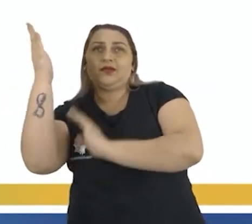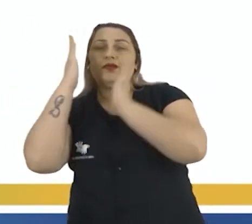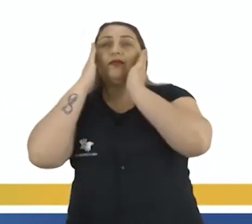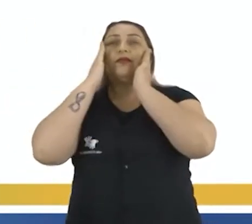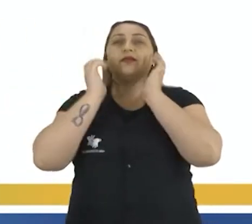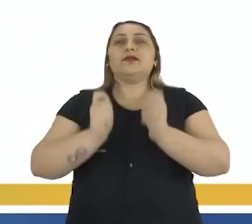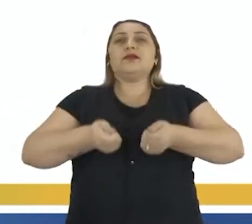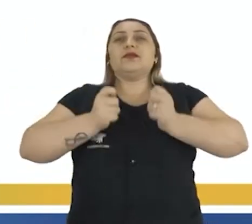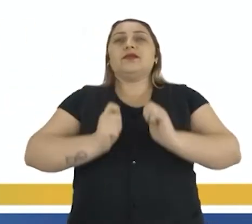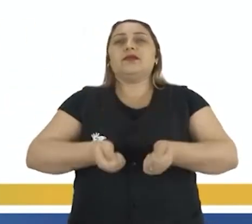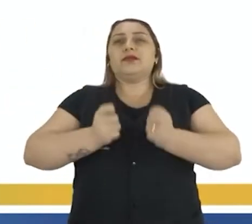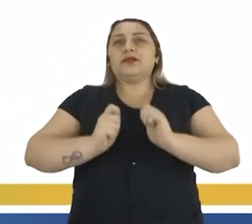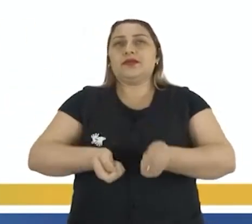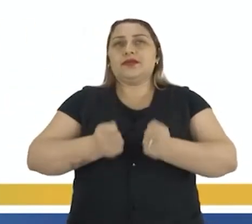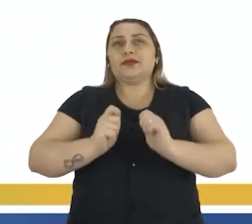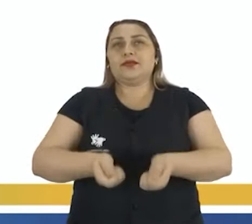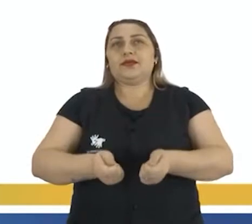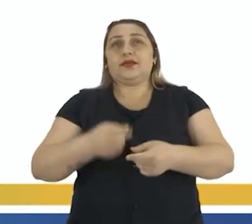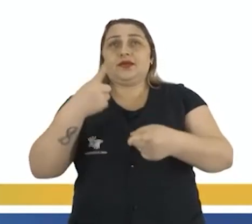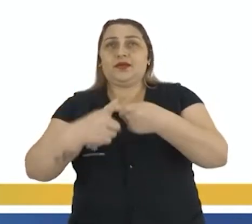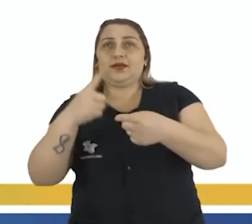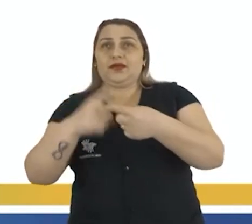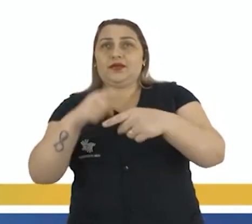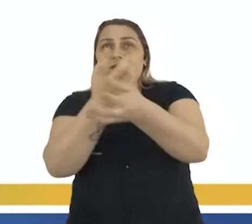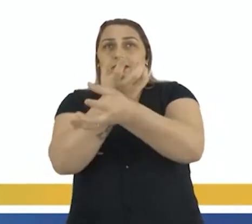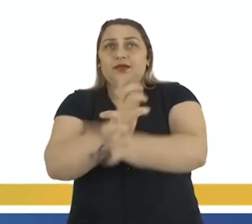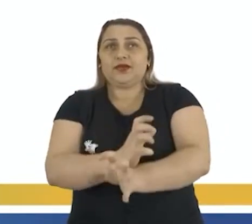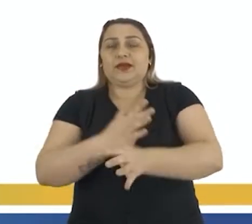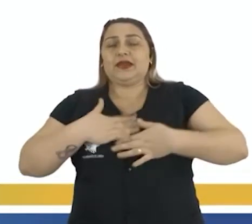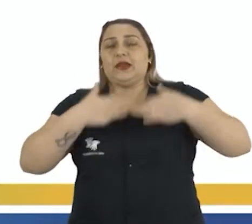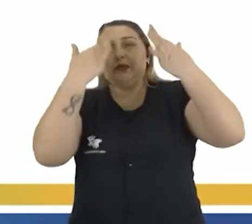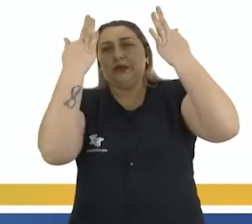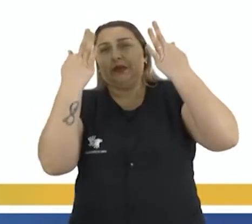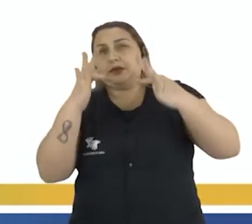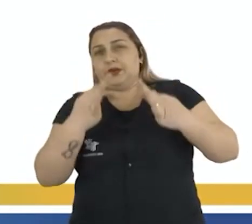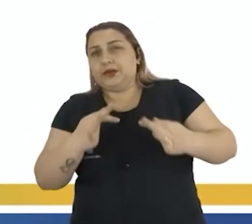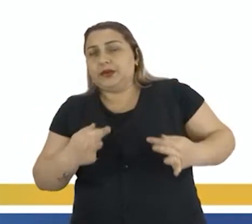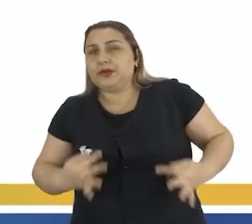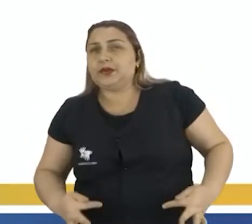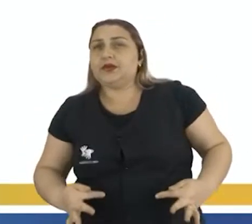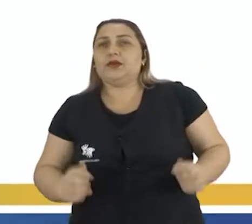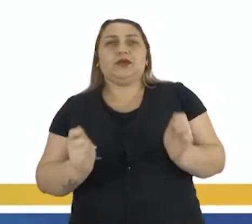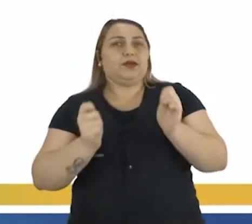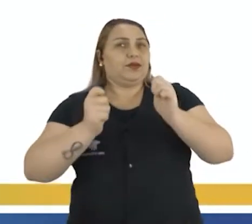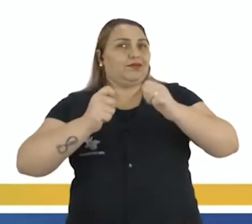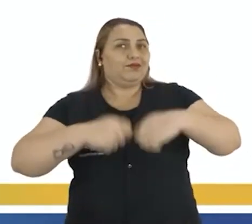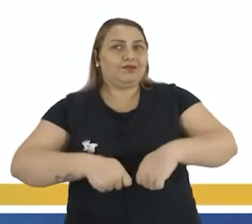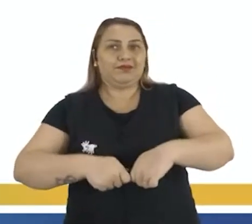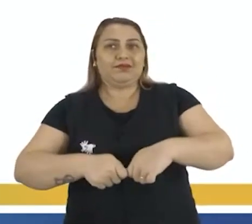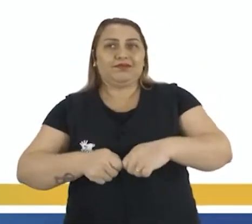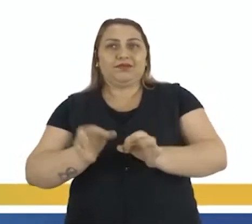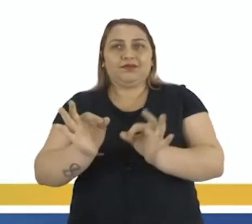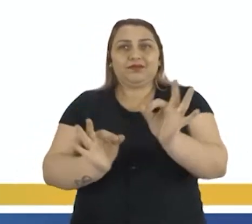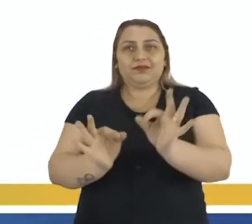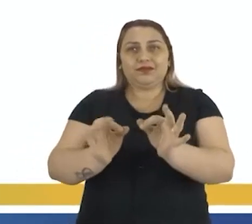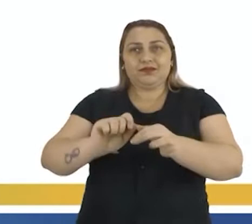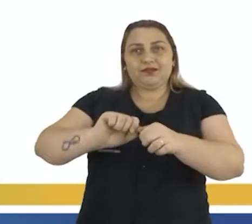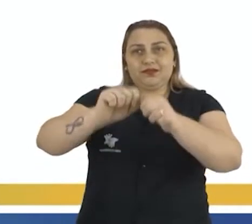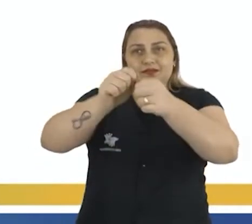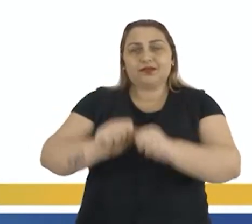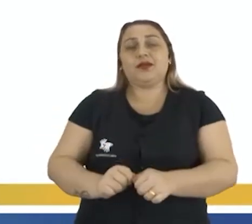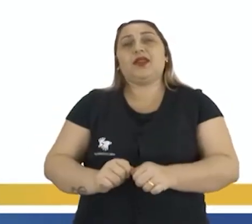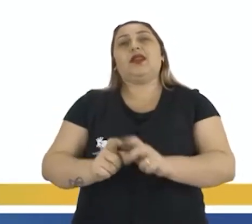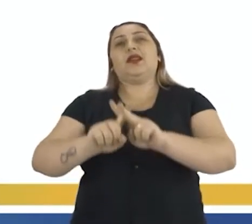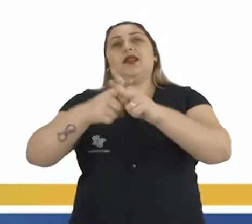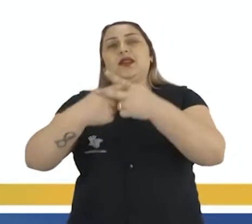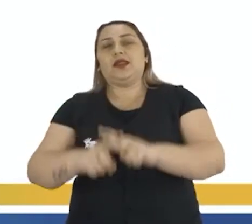inclinando sobre a cabeça de seu cavalo, porque seus ossos lhe doíam tanto que não pôde endireitar-se. Ao